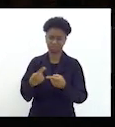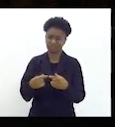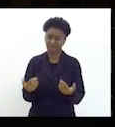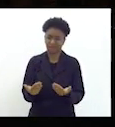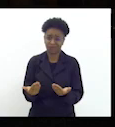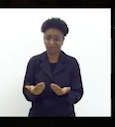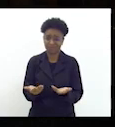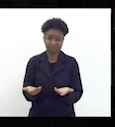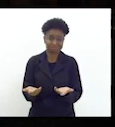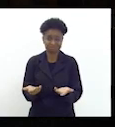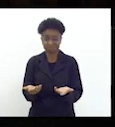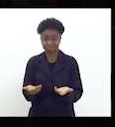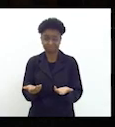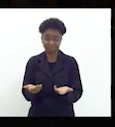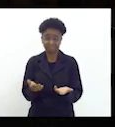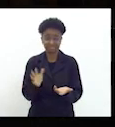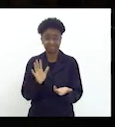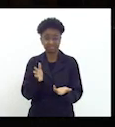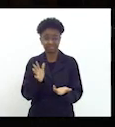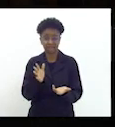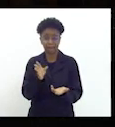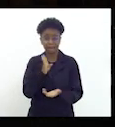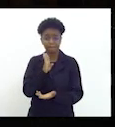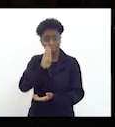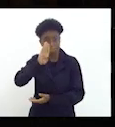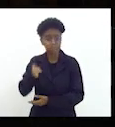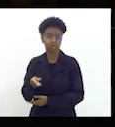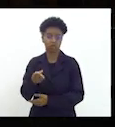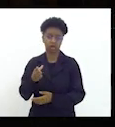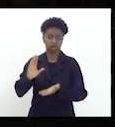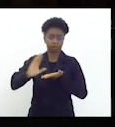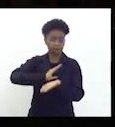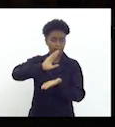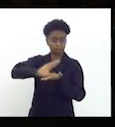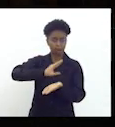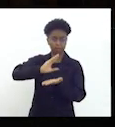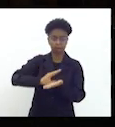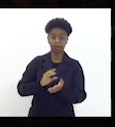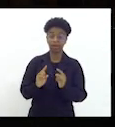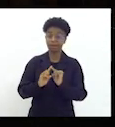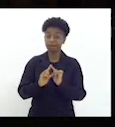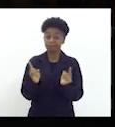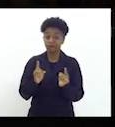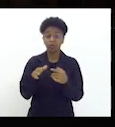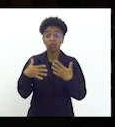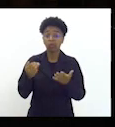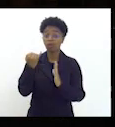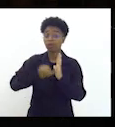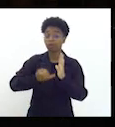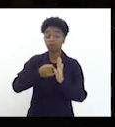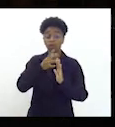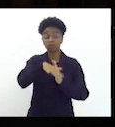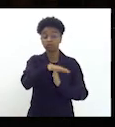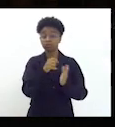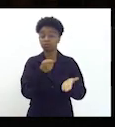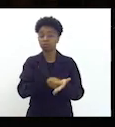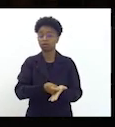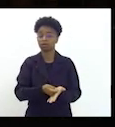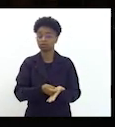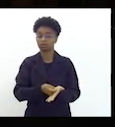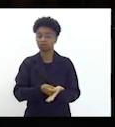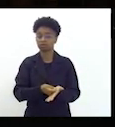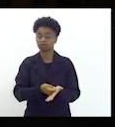atuais já são bilionários e quem posto poderia ser esse